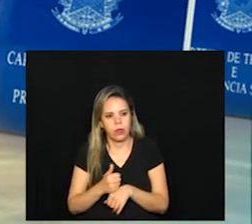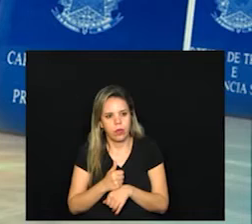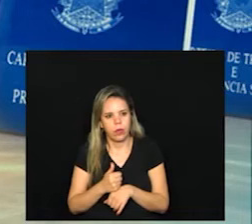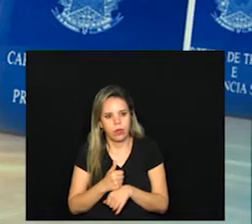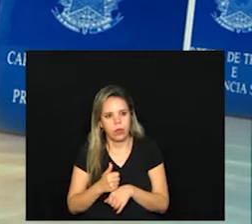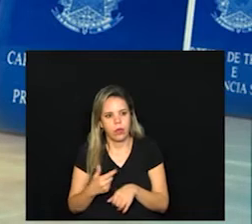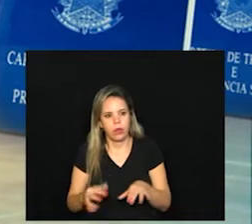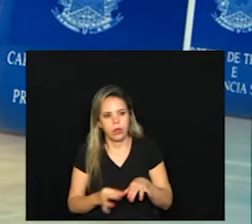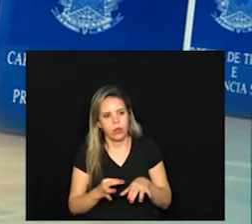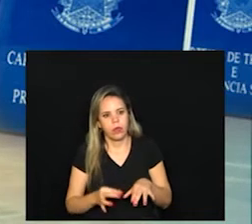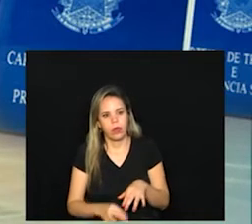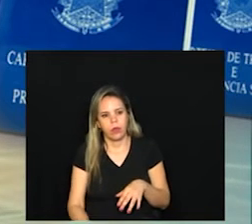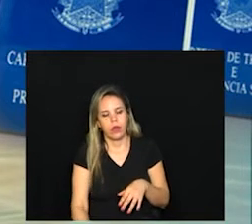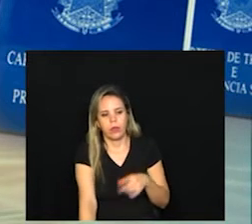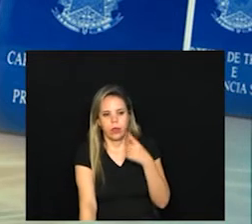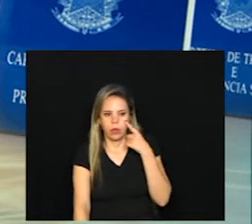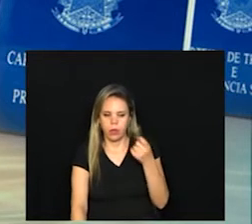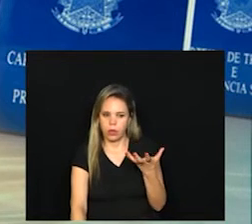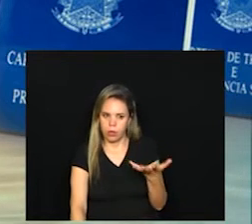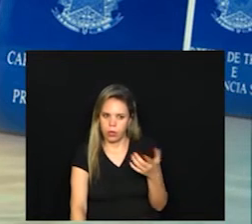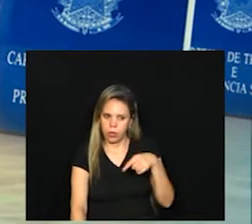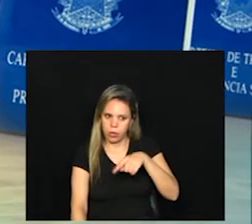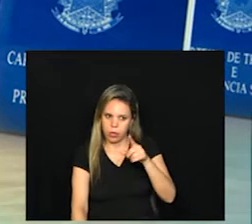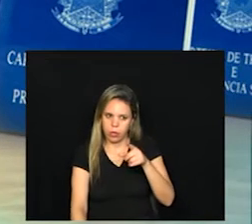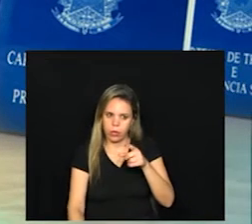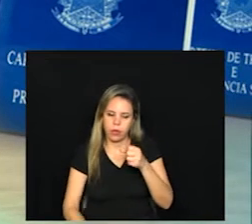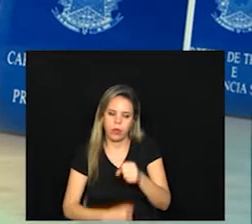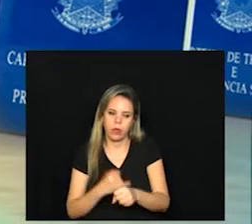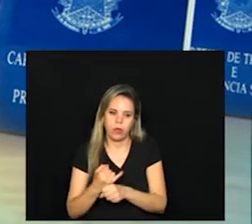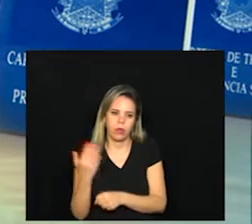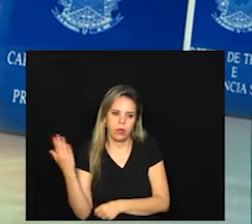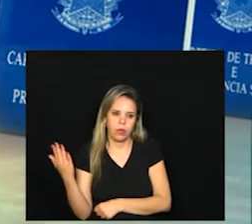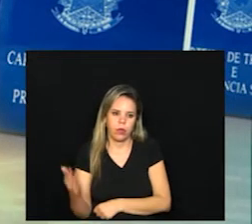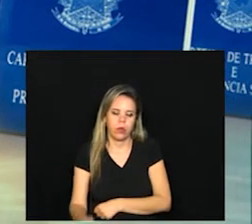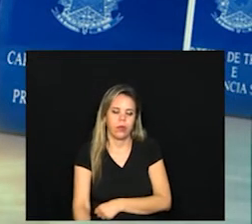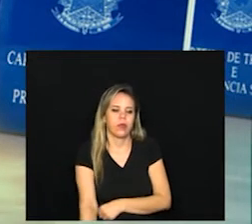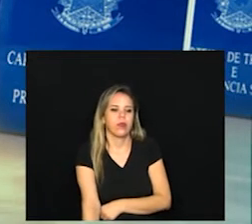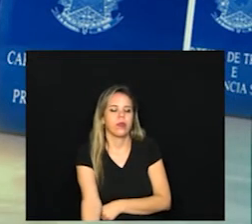e costureira. Os interessados devem entrar no site da prefeitura e